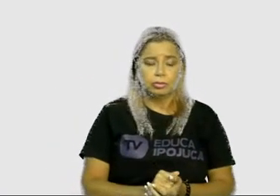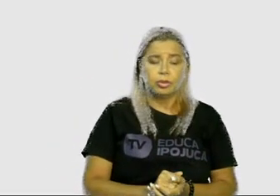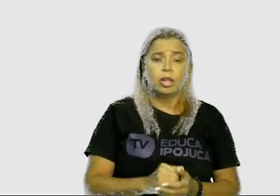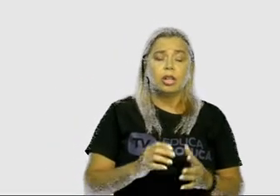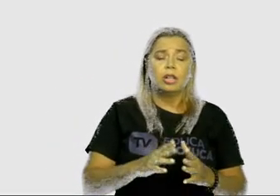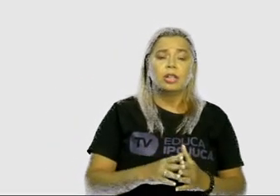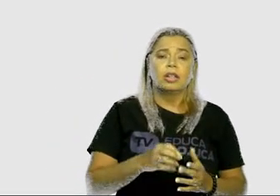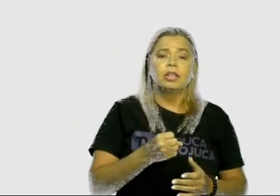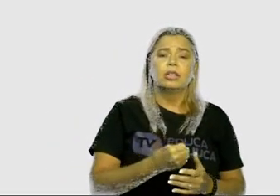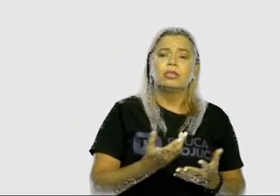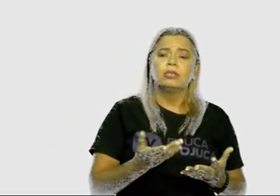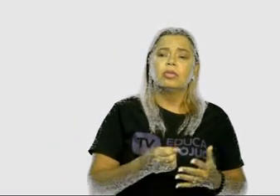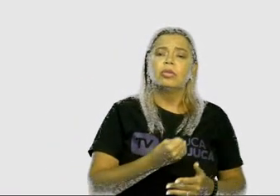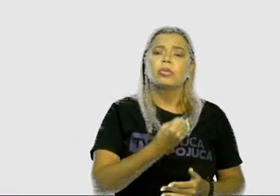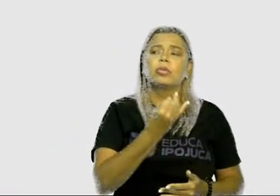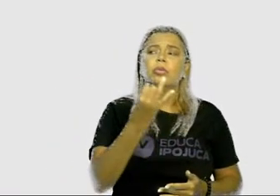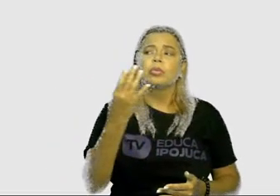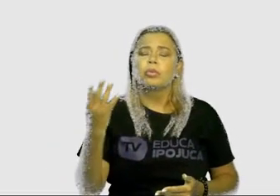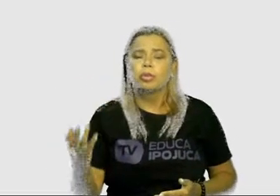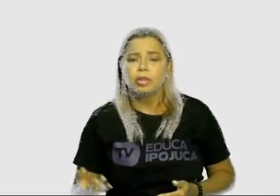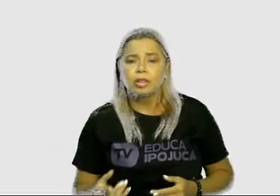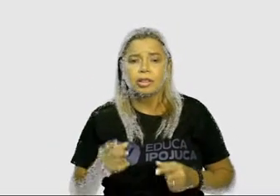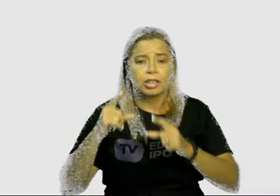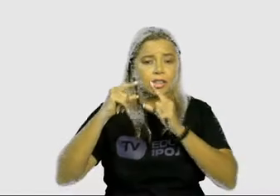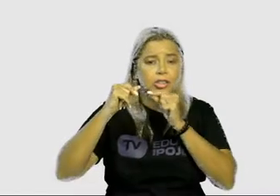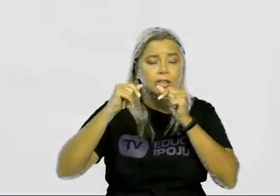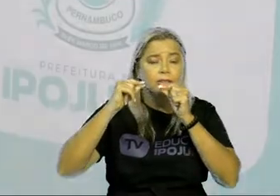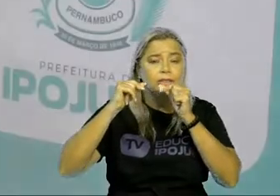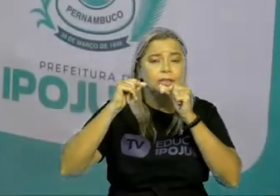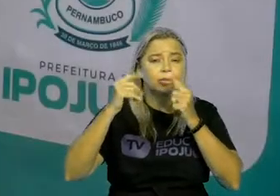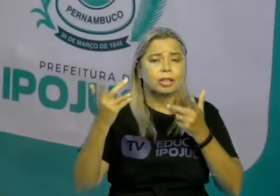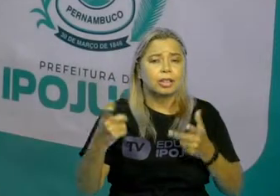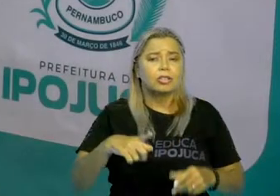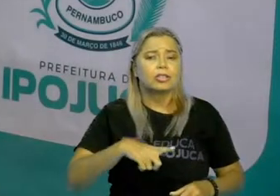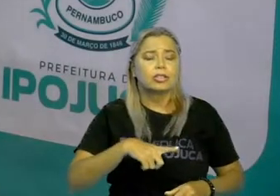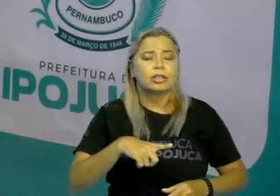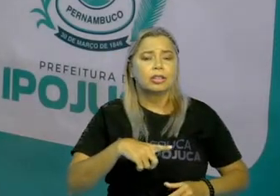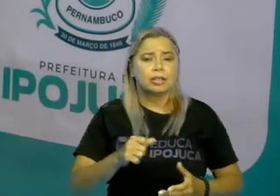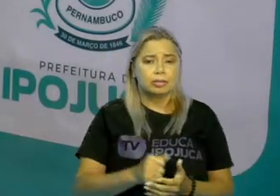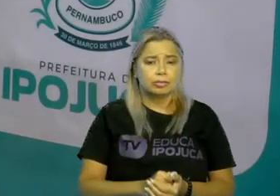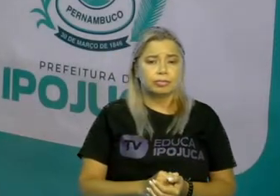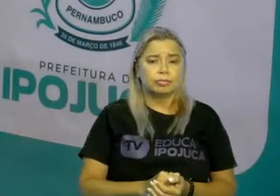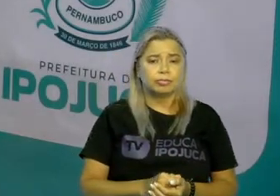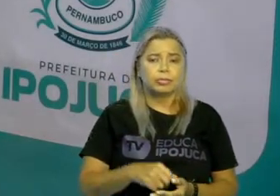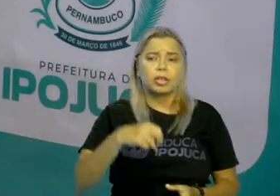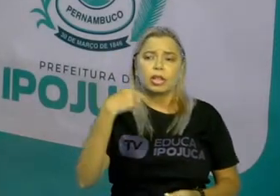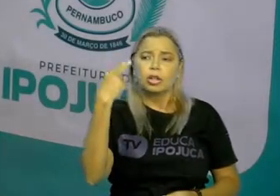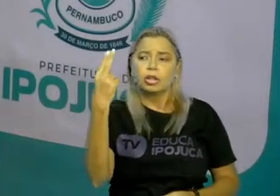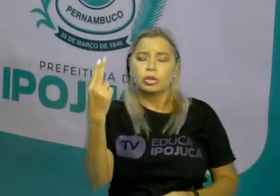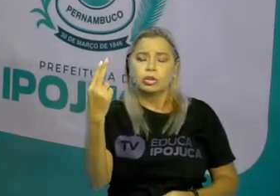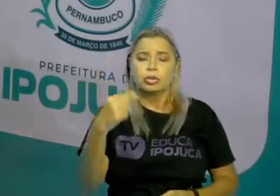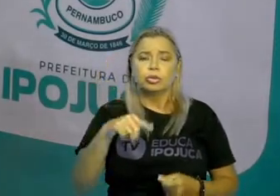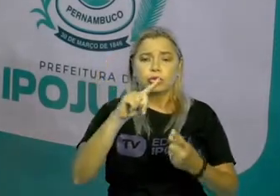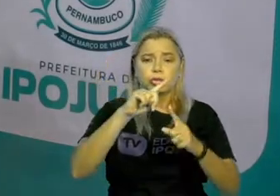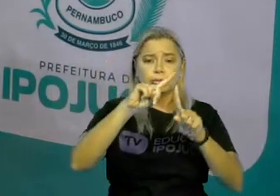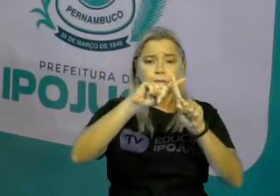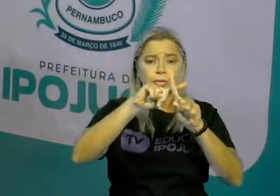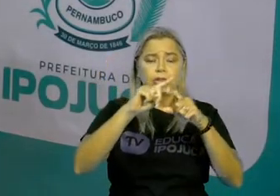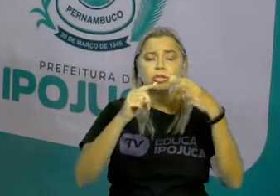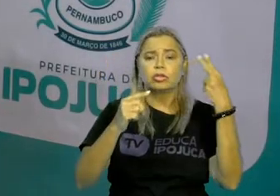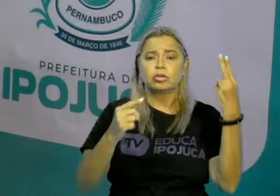de balas seu agrupados em dois em dois então dos com mais dois Vai dar